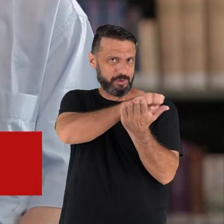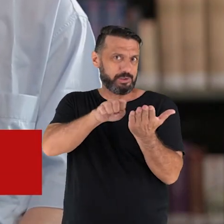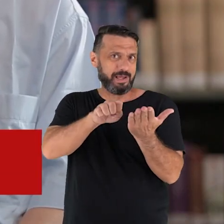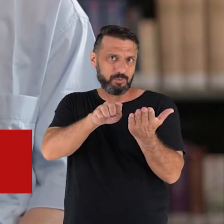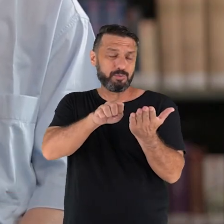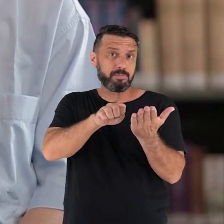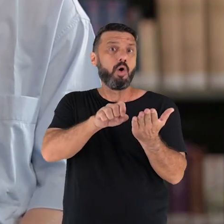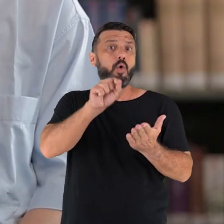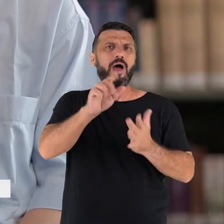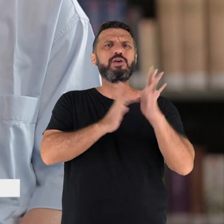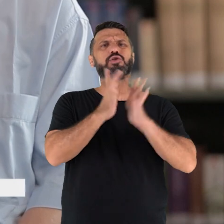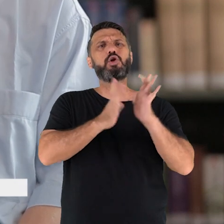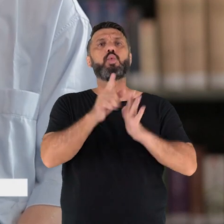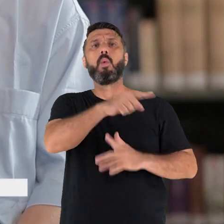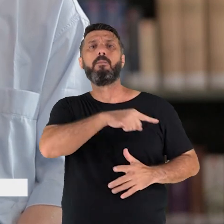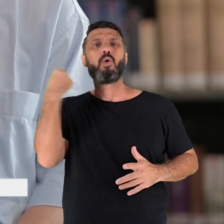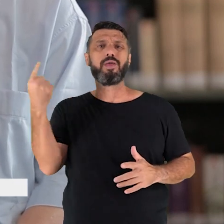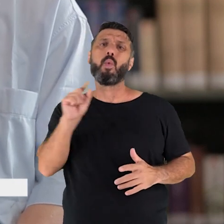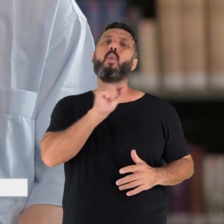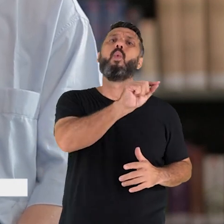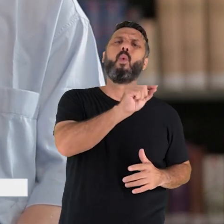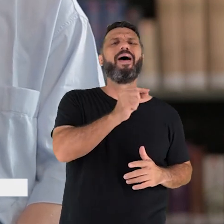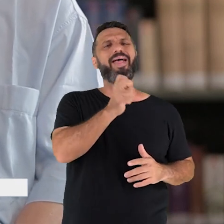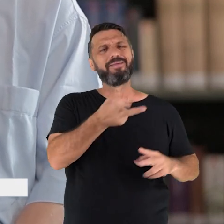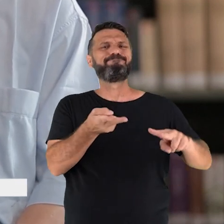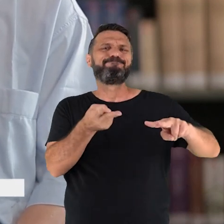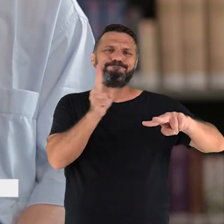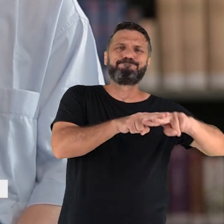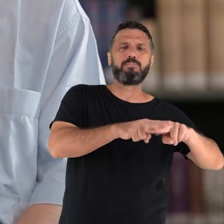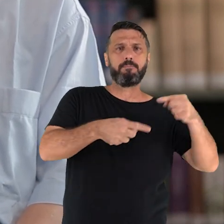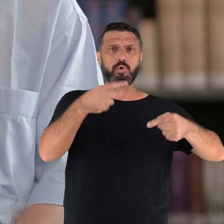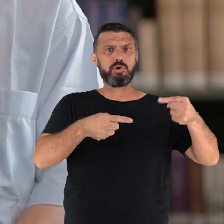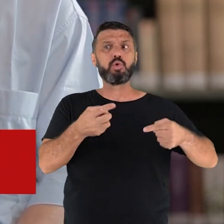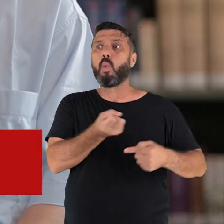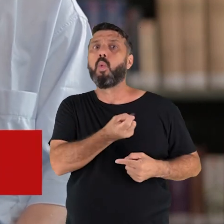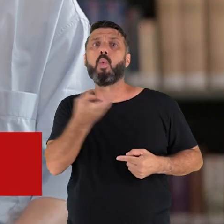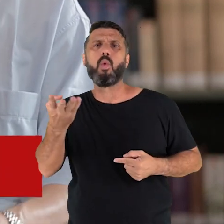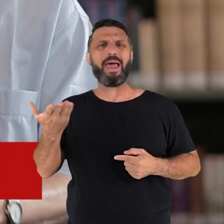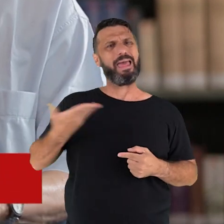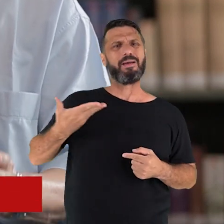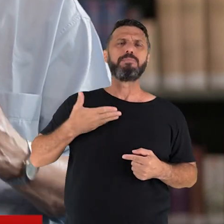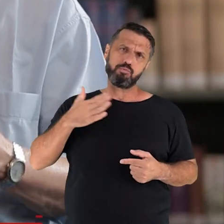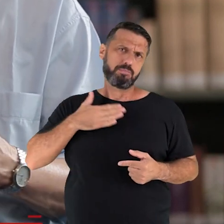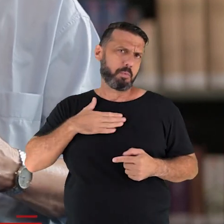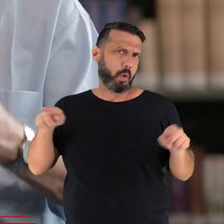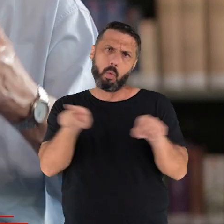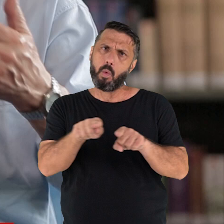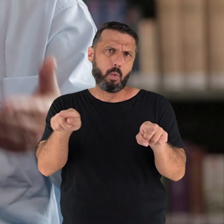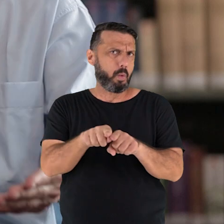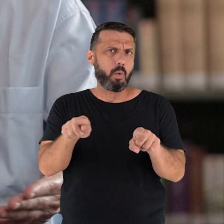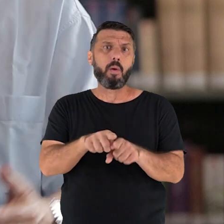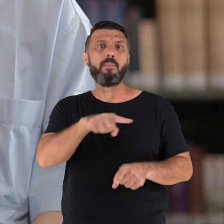evangelhos que Jesus morreu como um prisioneiro político, como vários companheiros e companheiras